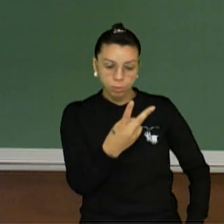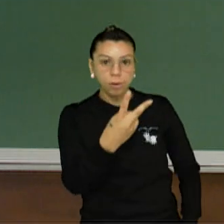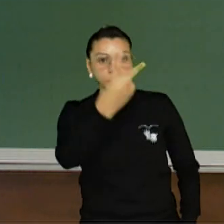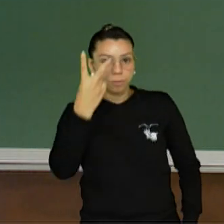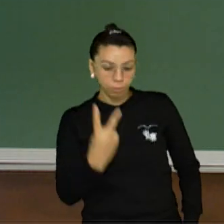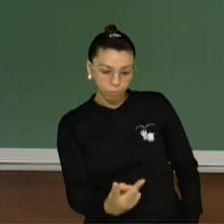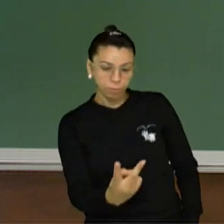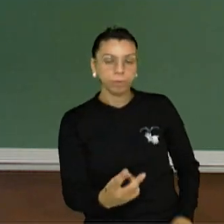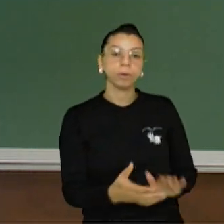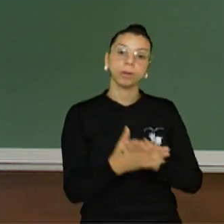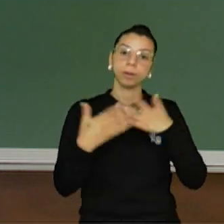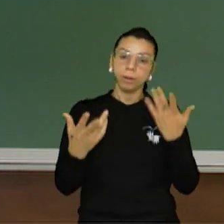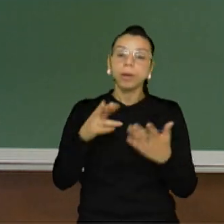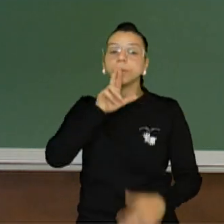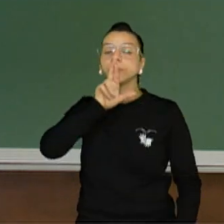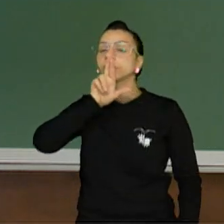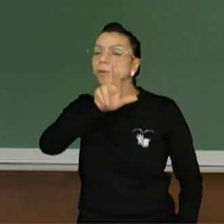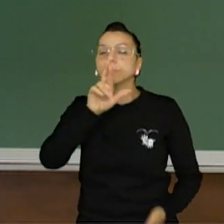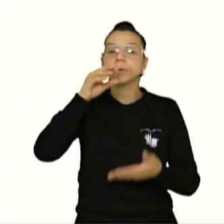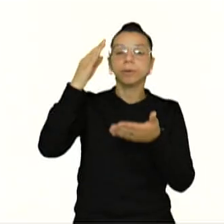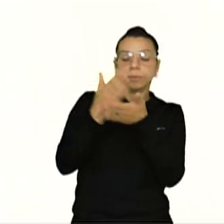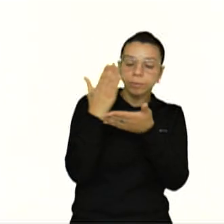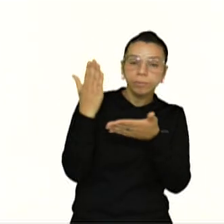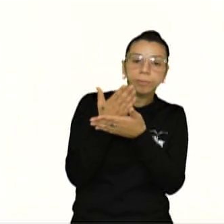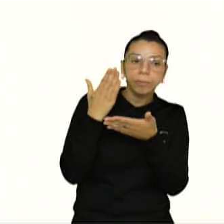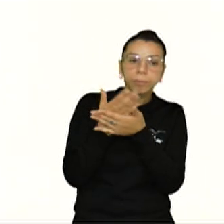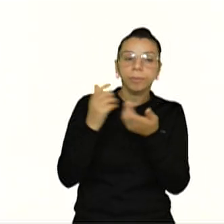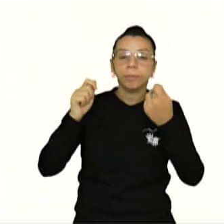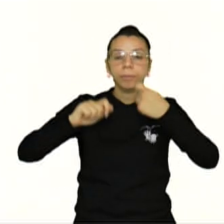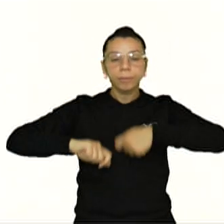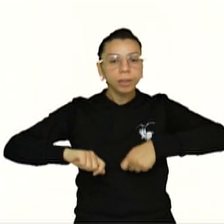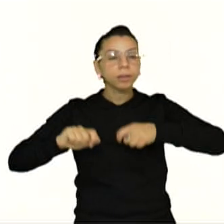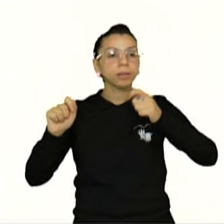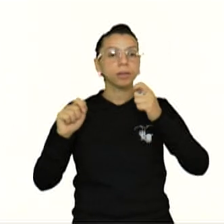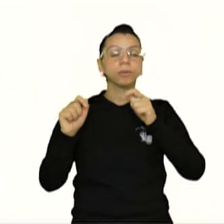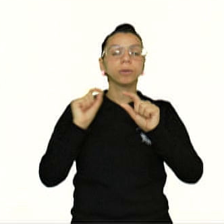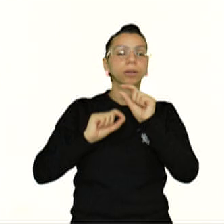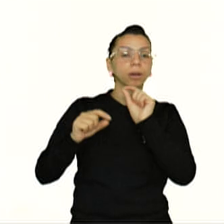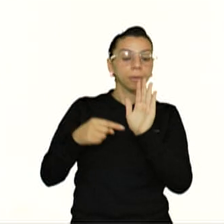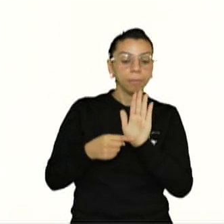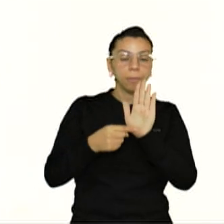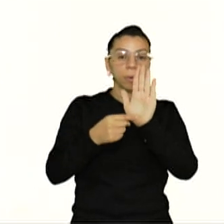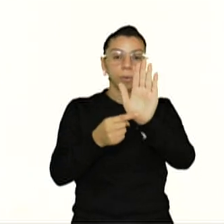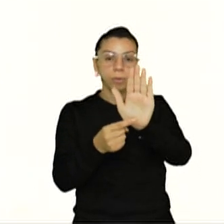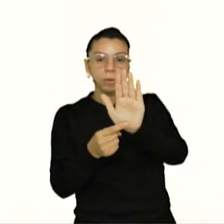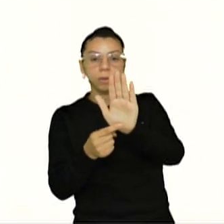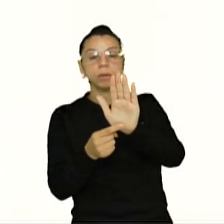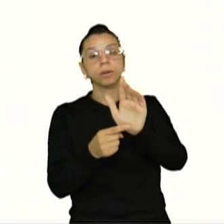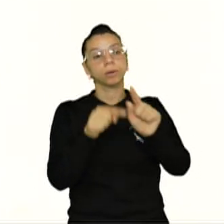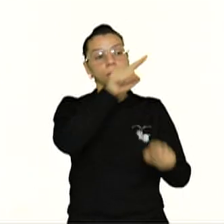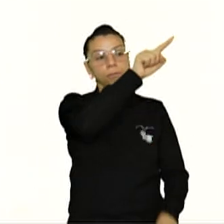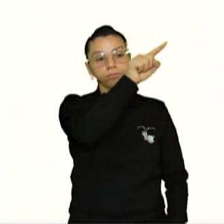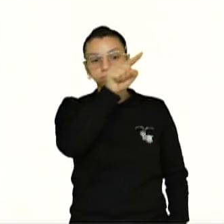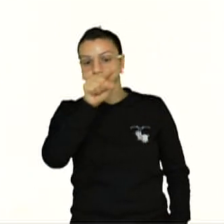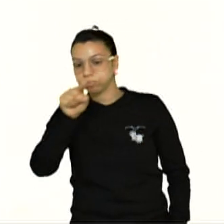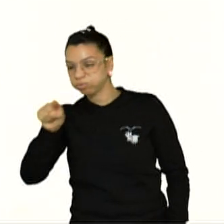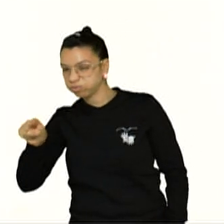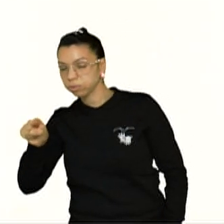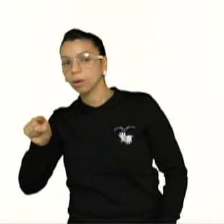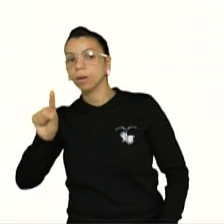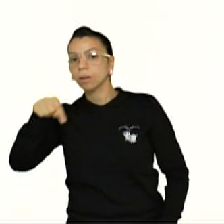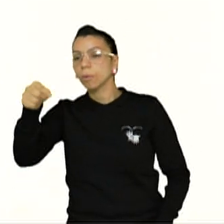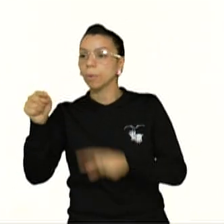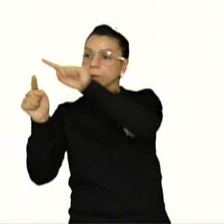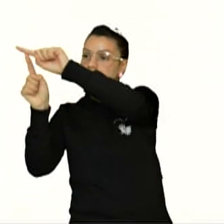aqui, quando eu estou resolvendo lá no caderno e tal, eu costumo destacar que eu estou voltando e coloco aqui